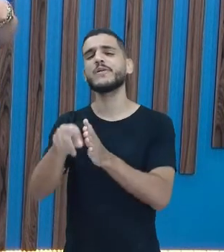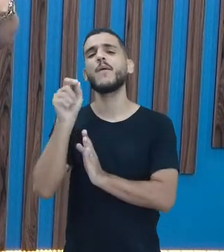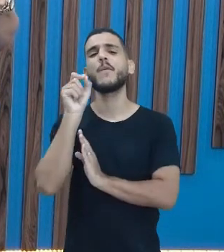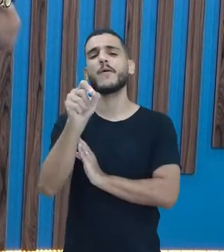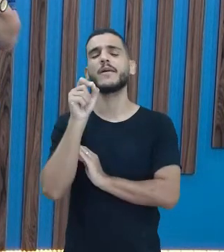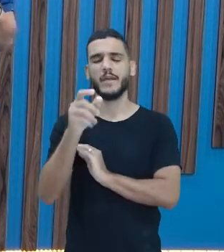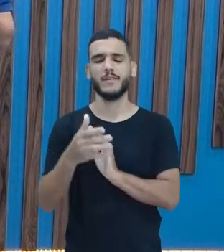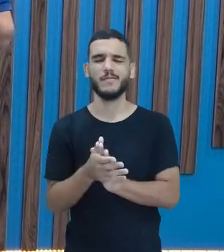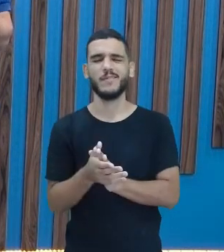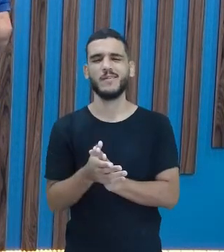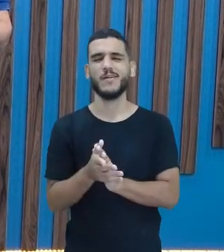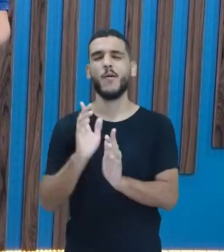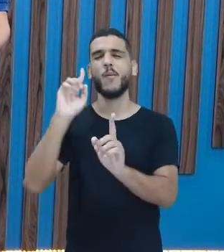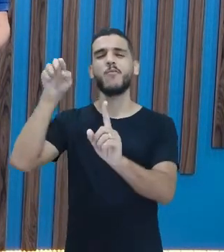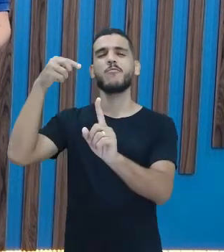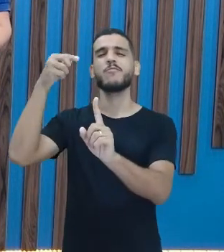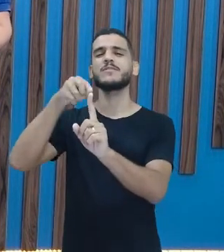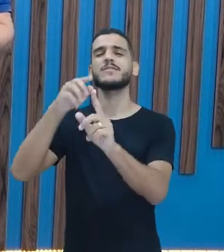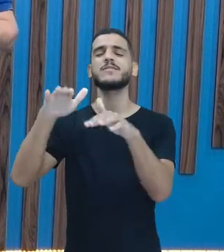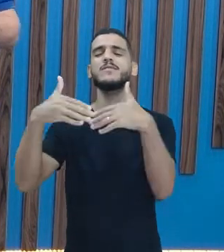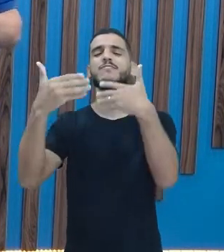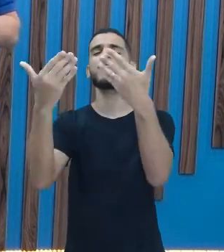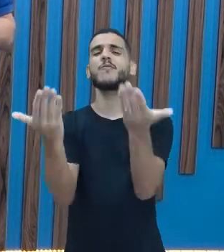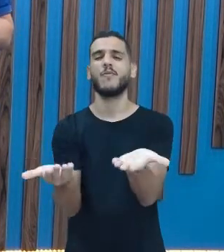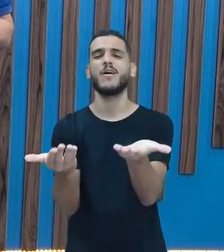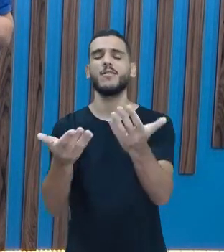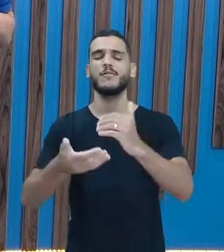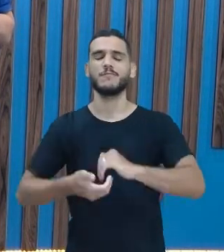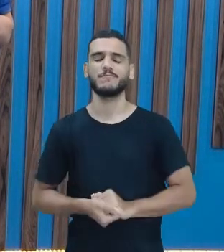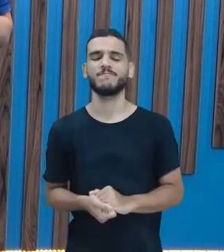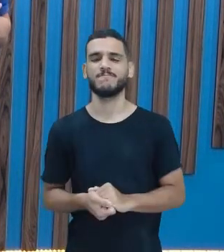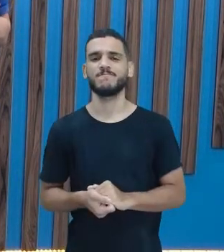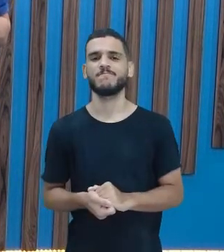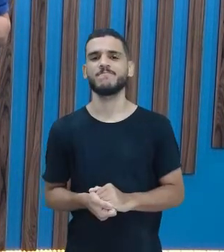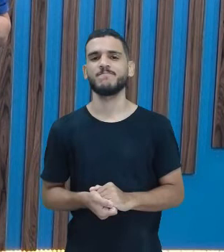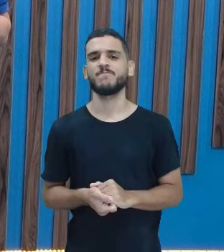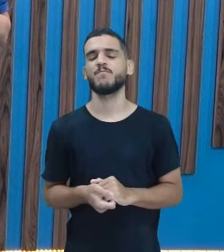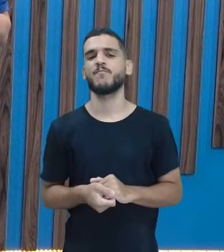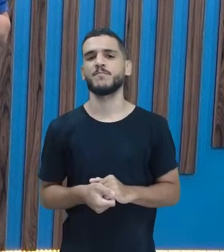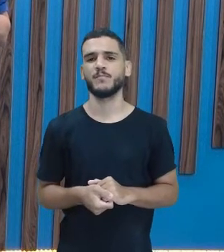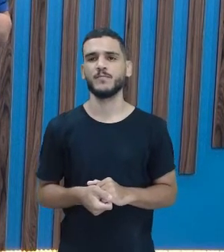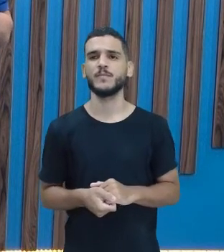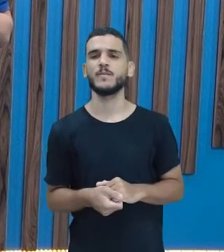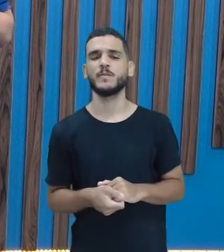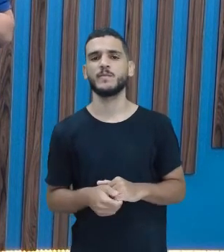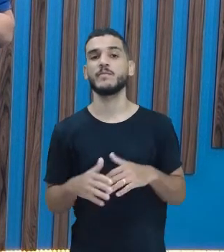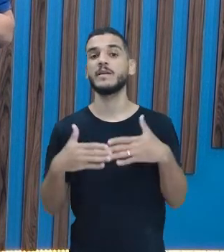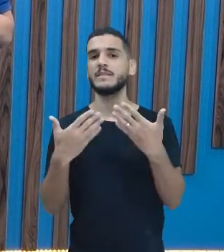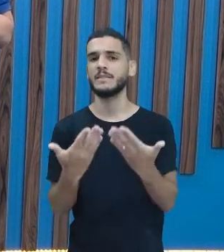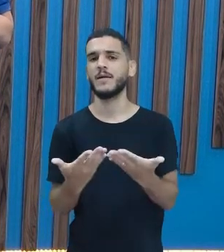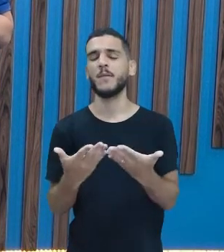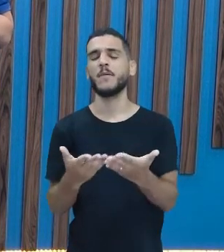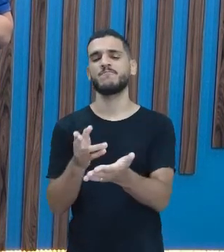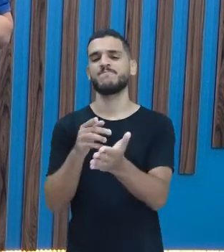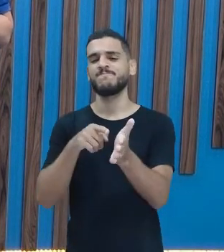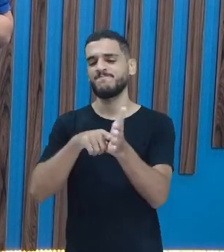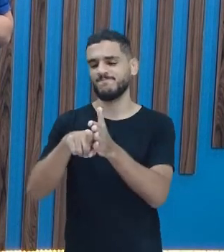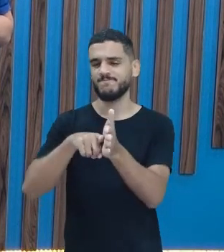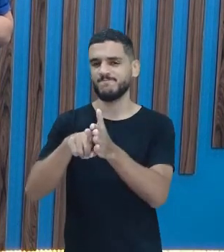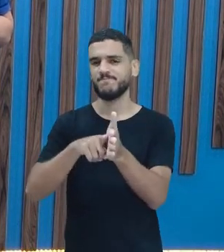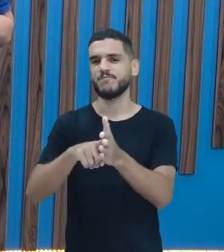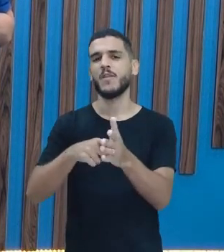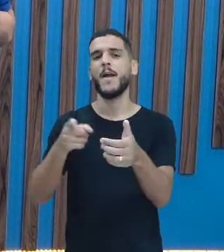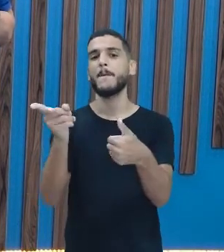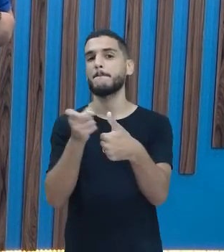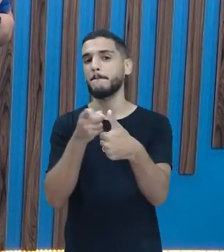que você quer saber? É isso daí que eu estou querendo dizer. Quando eu falo o que será pesquisado, é o primeiro